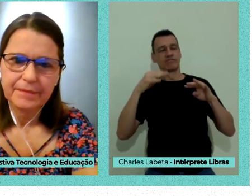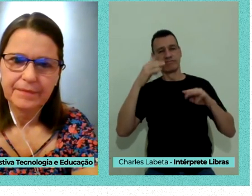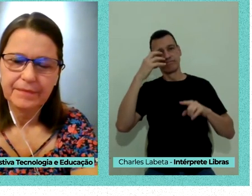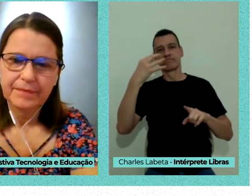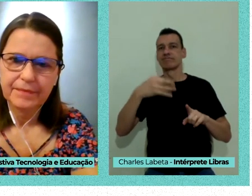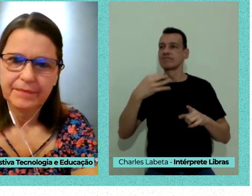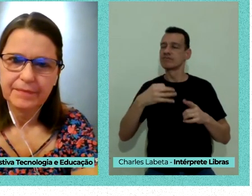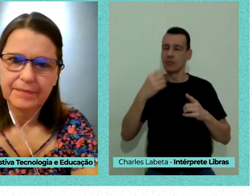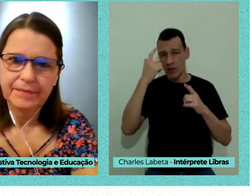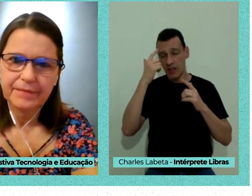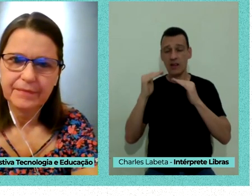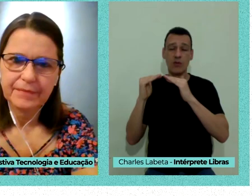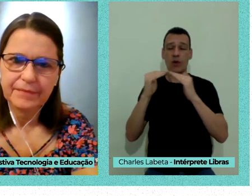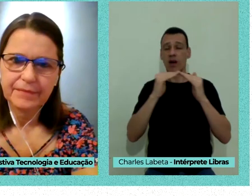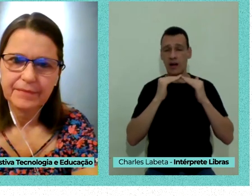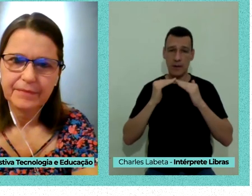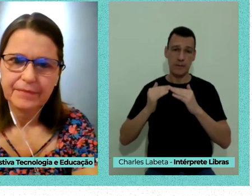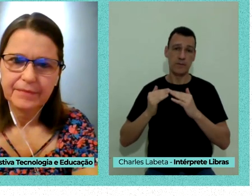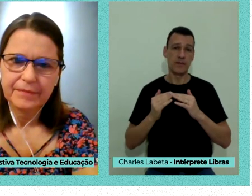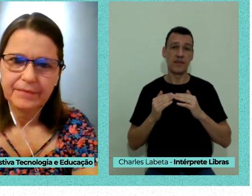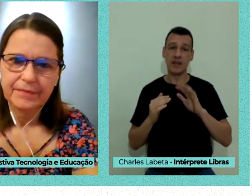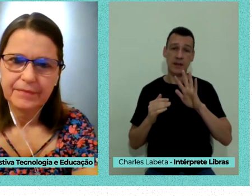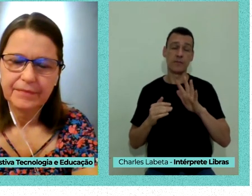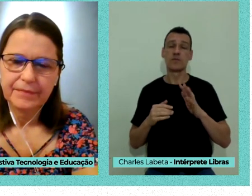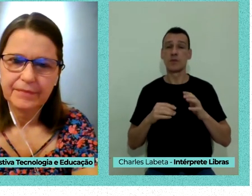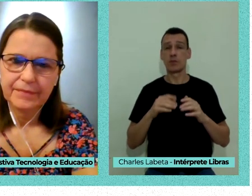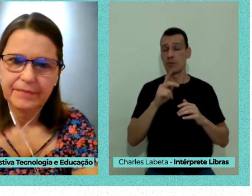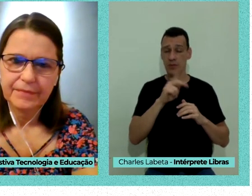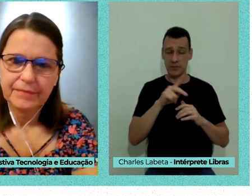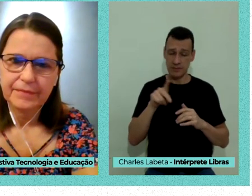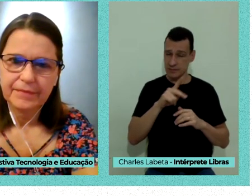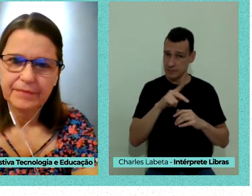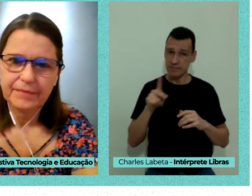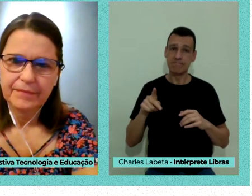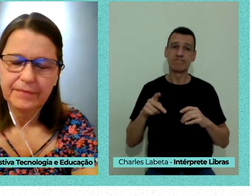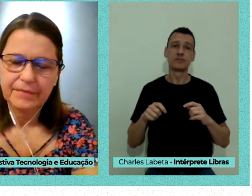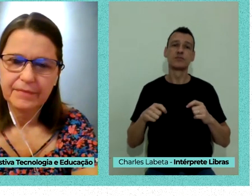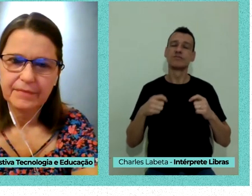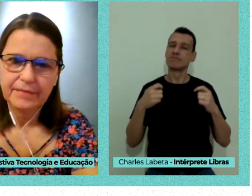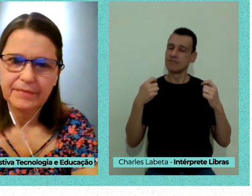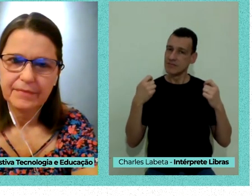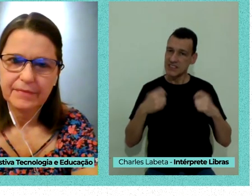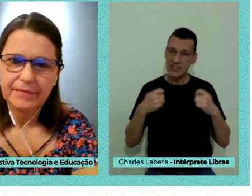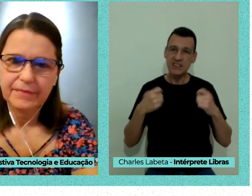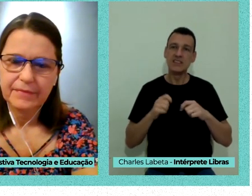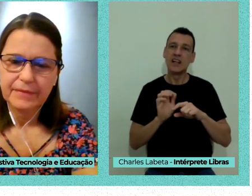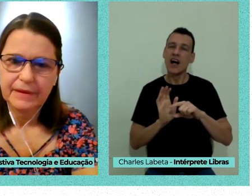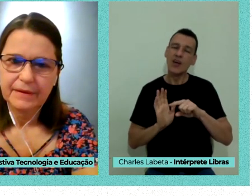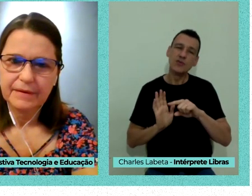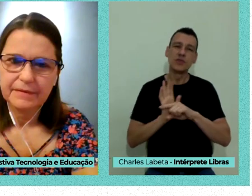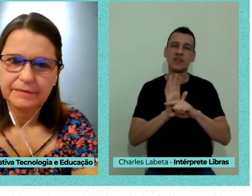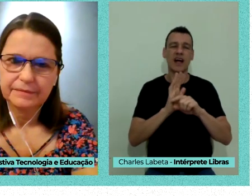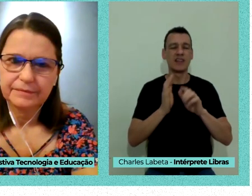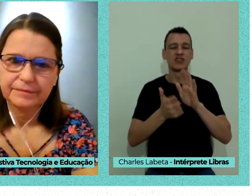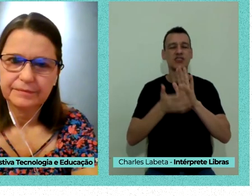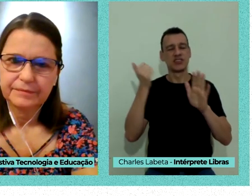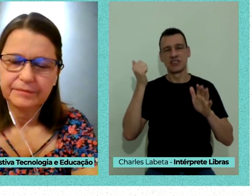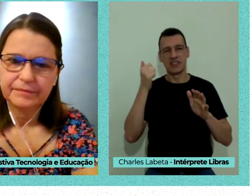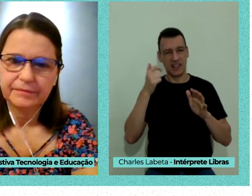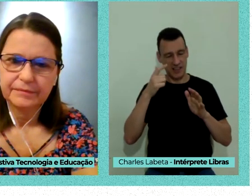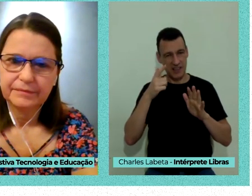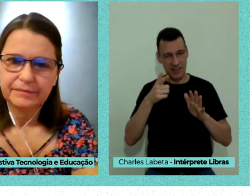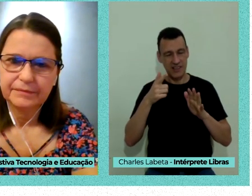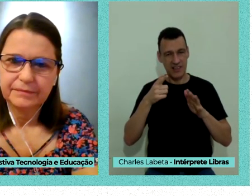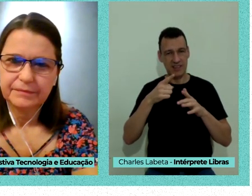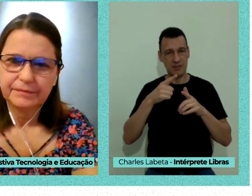de alguma forma, rompendo com essa lógica, novamente, da cultura do fracasso que a Rui traz, né?